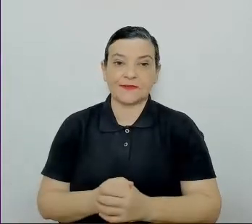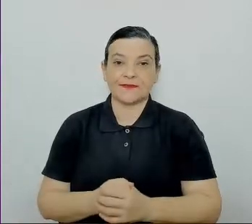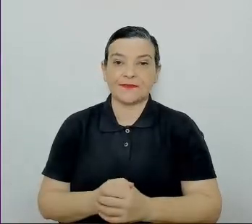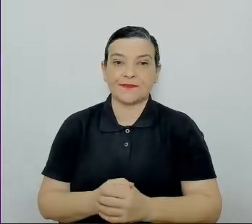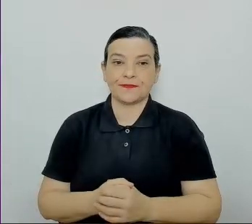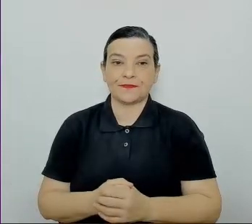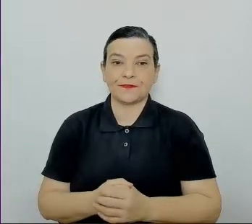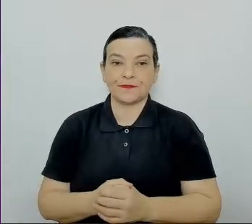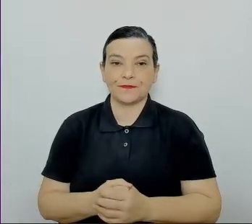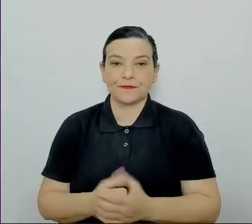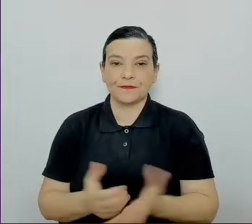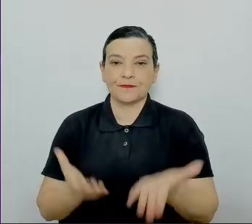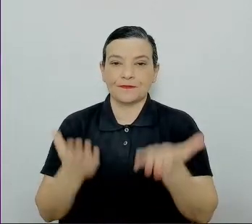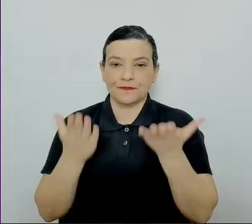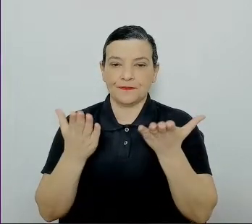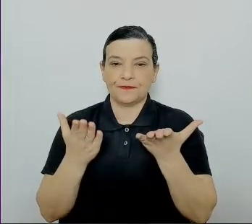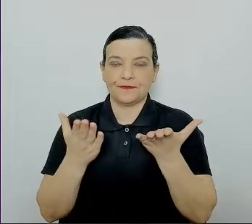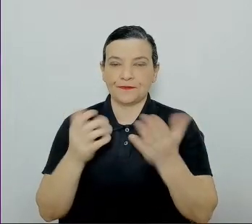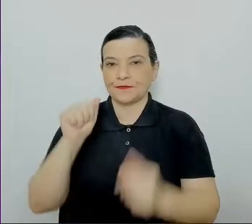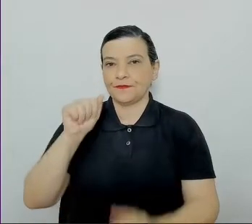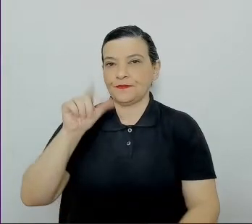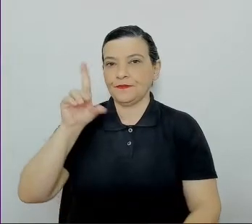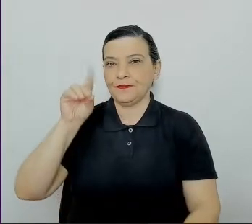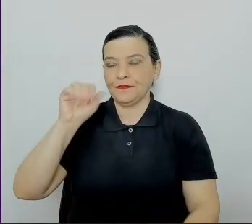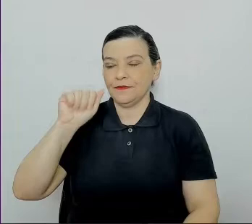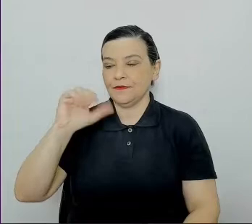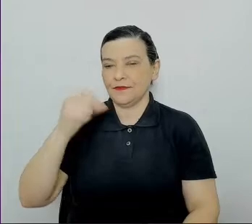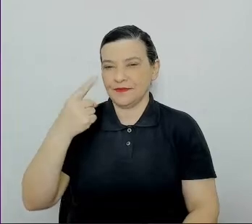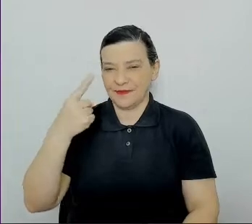Então, mensurando a adoção.